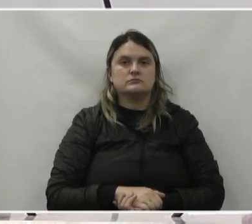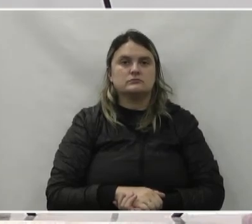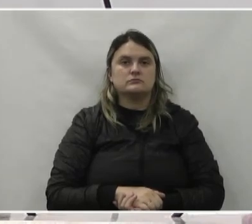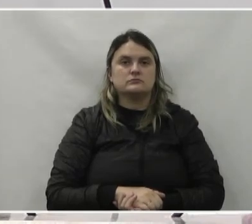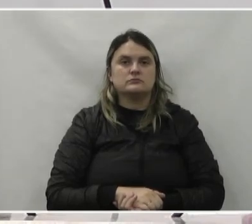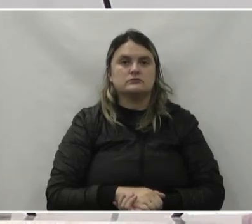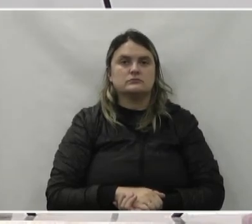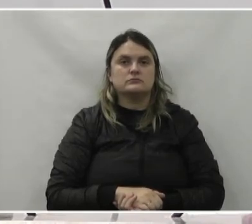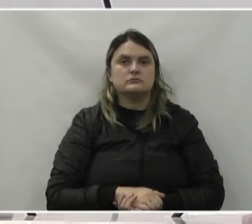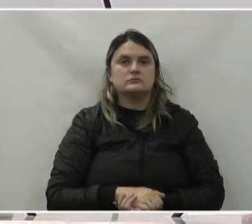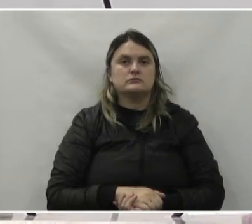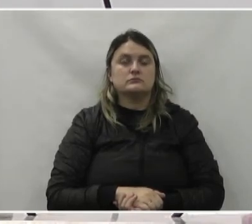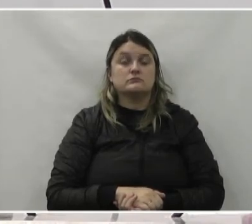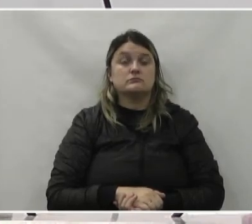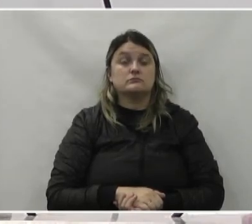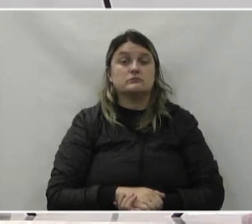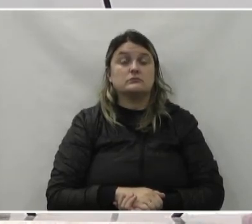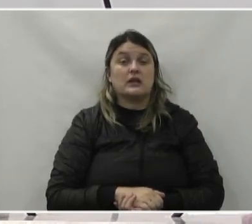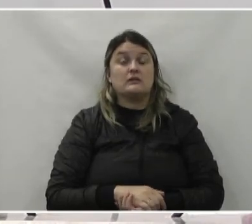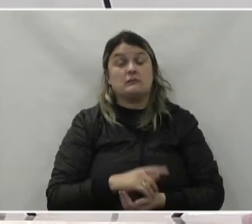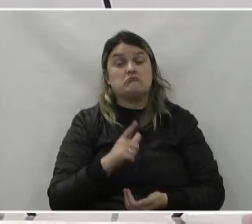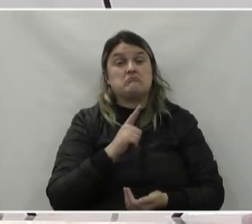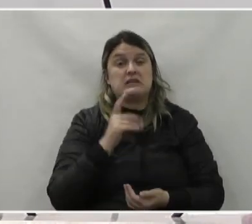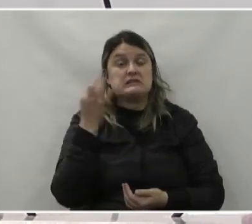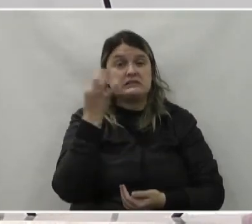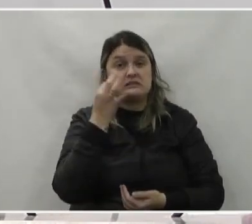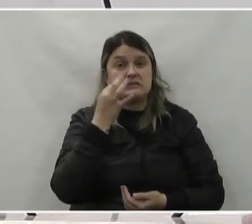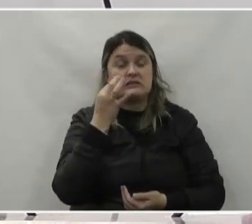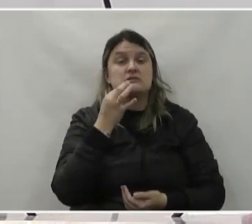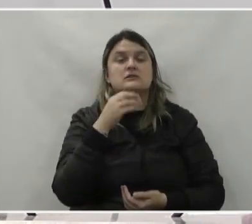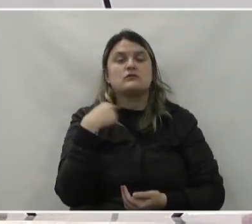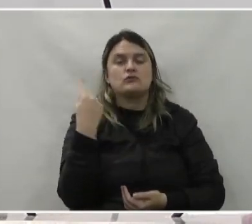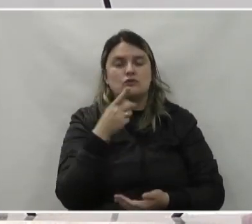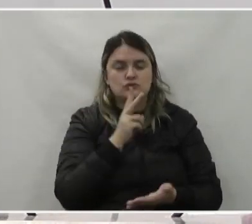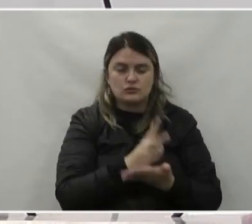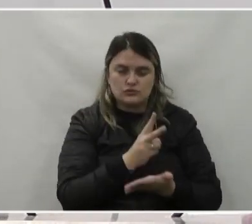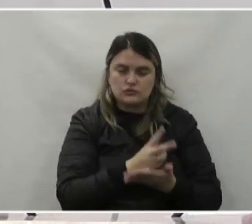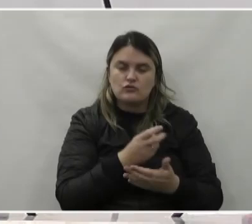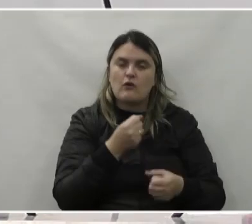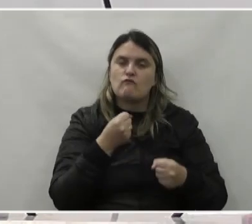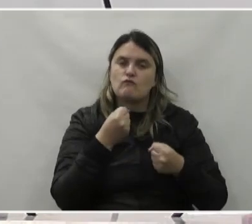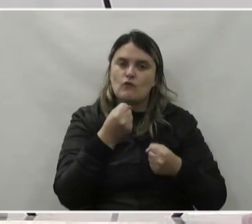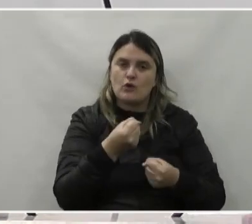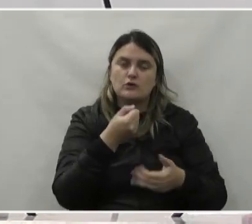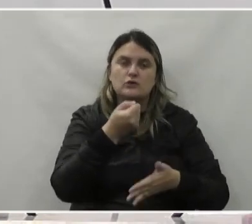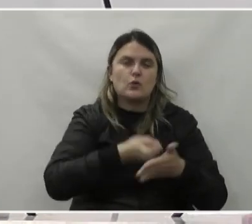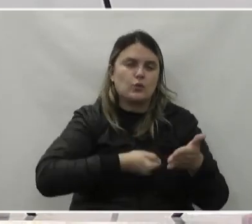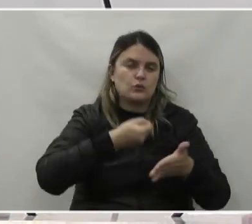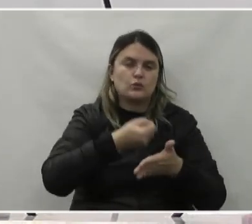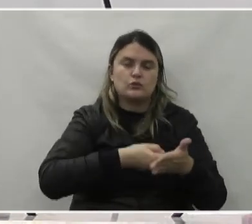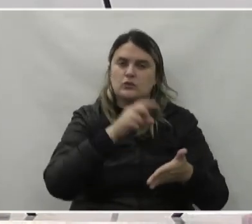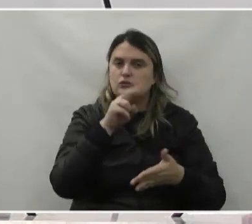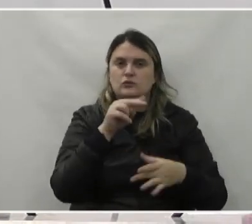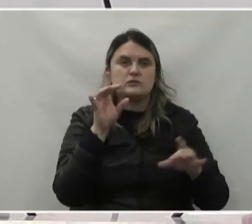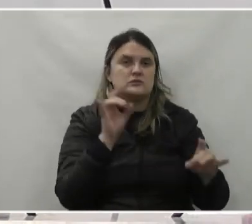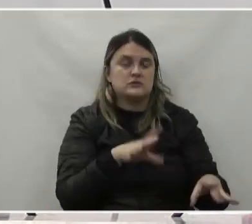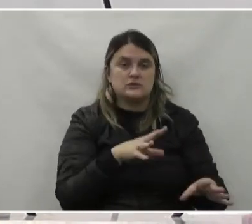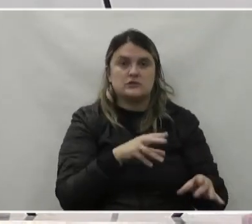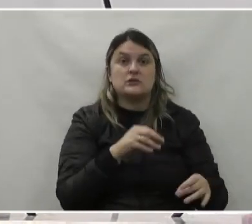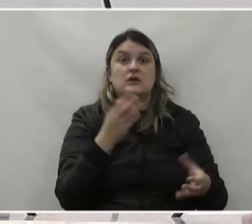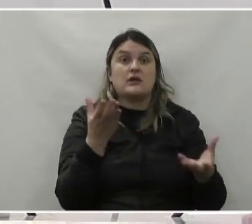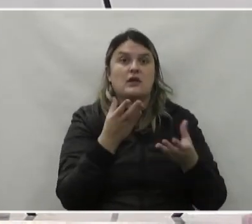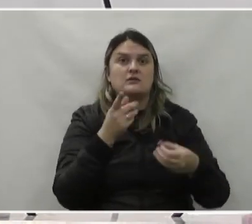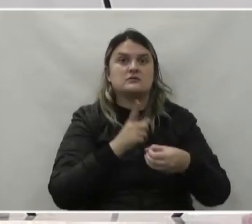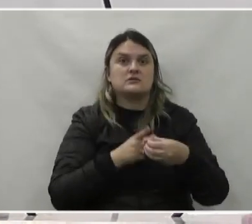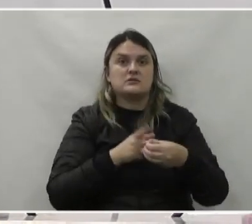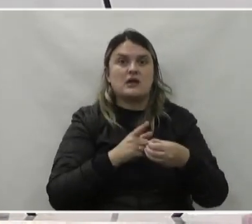União da Vitória. Então, pode ter certeza que vamos continuar firme, lutando aí por uma União da